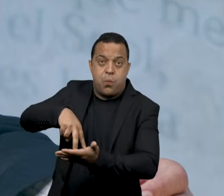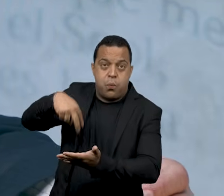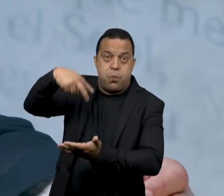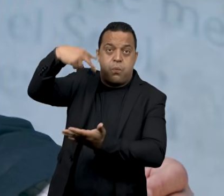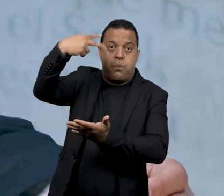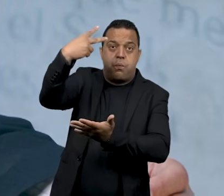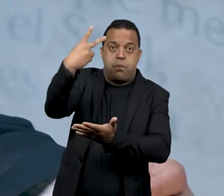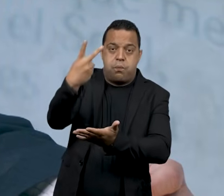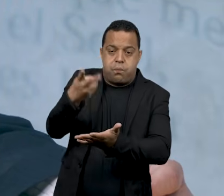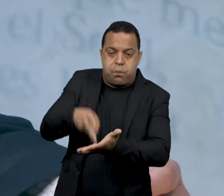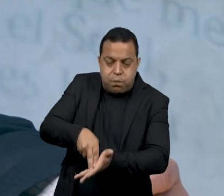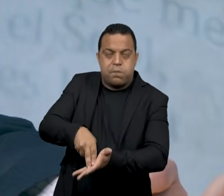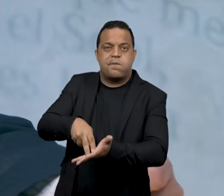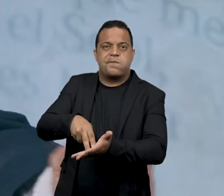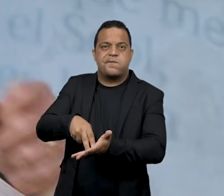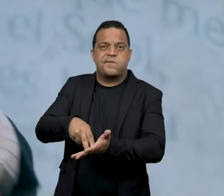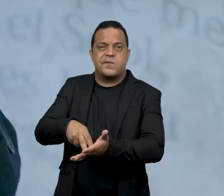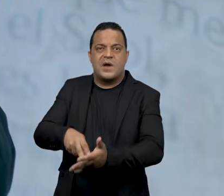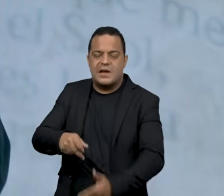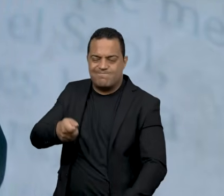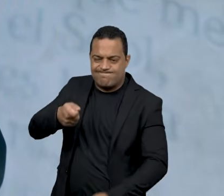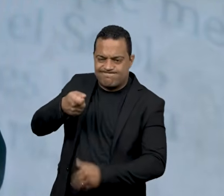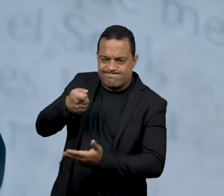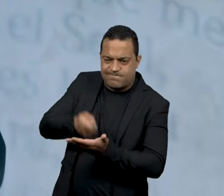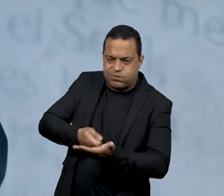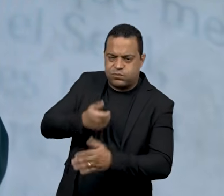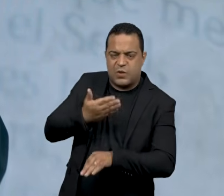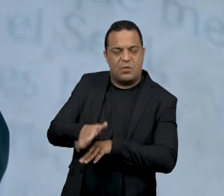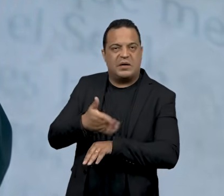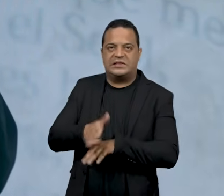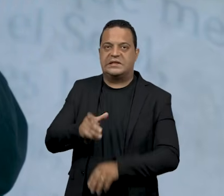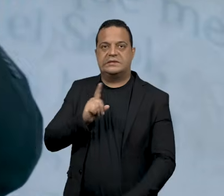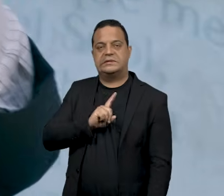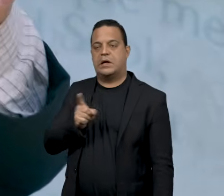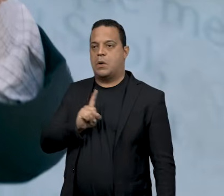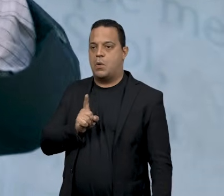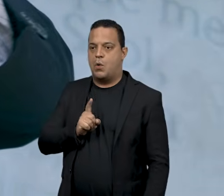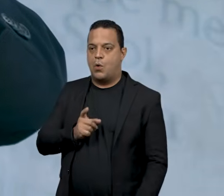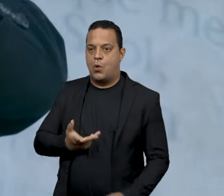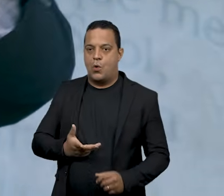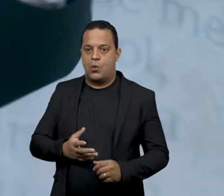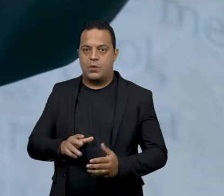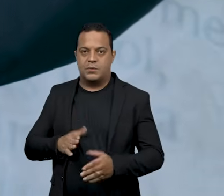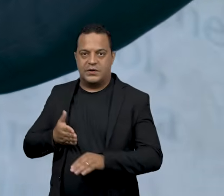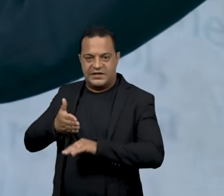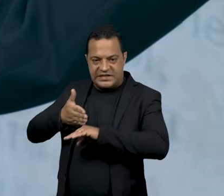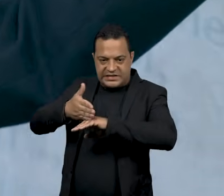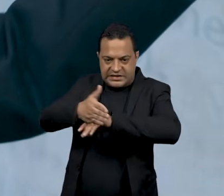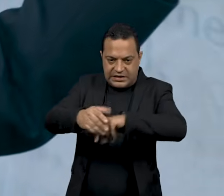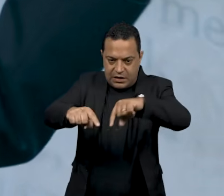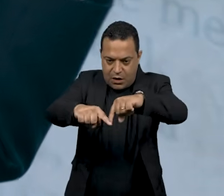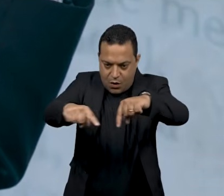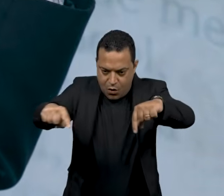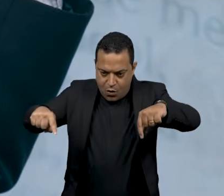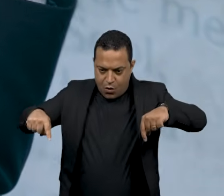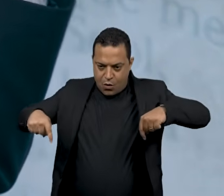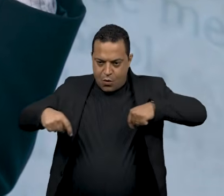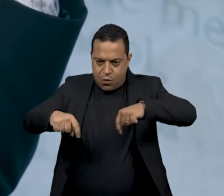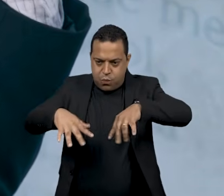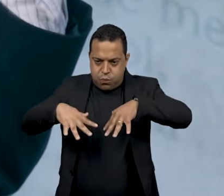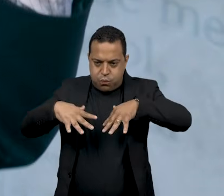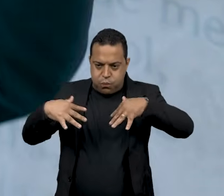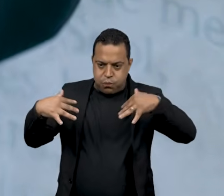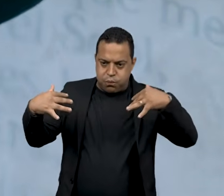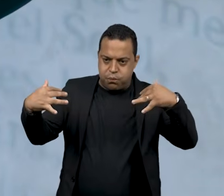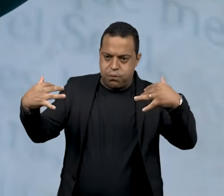salto triplo. E ele falou assim, quando eu entrei, que eu vi o tamanho do estádio na minha frente, a quantidade